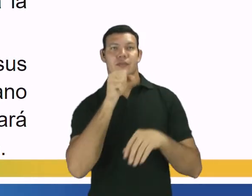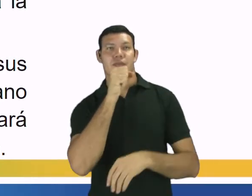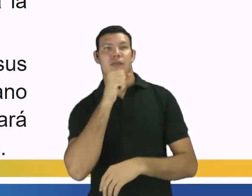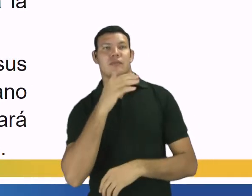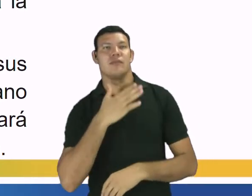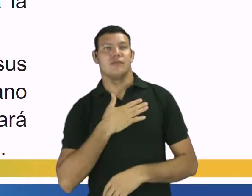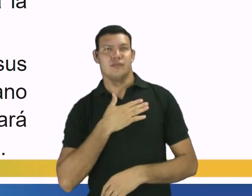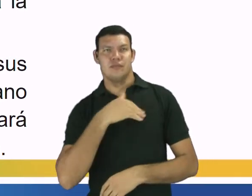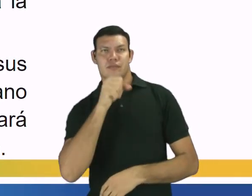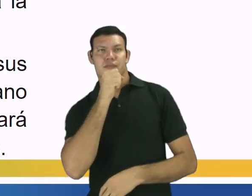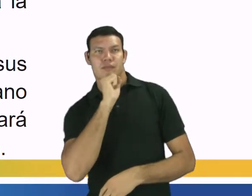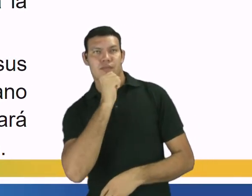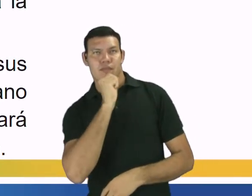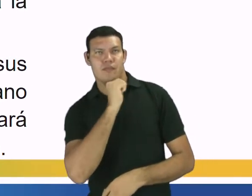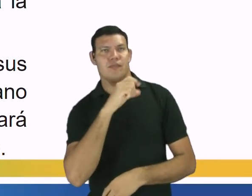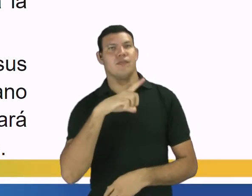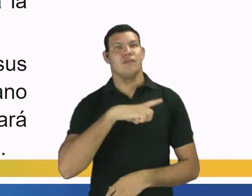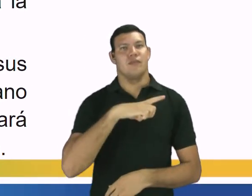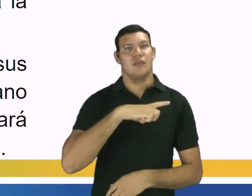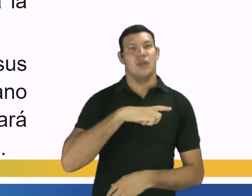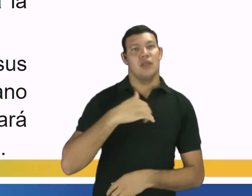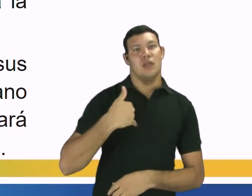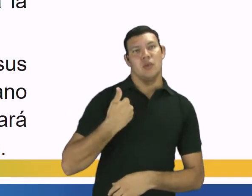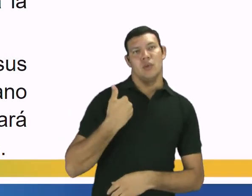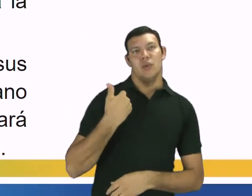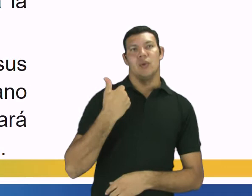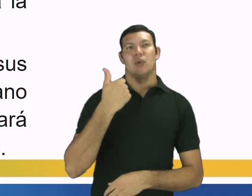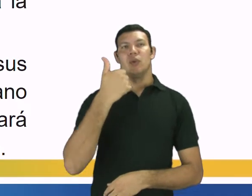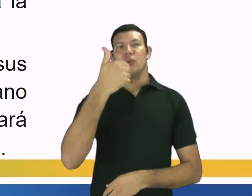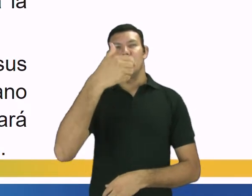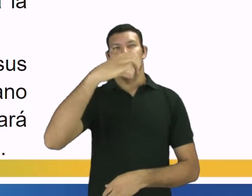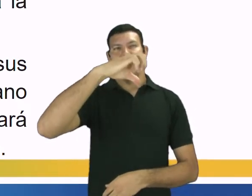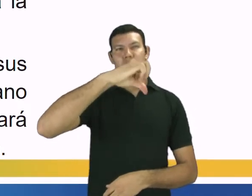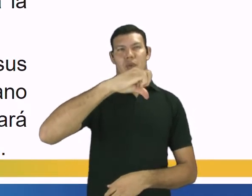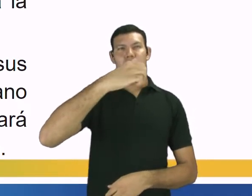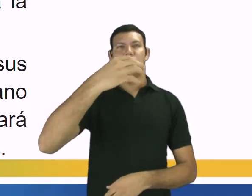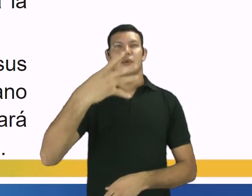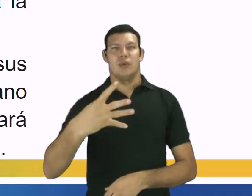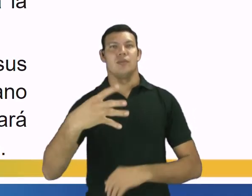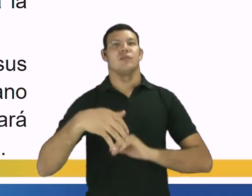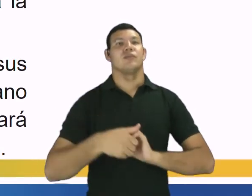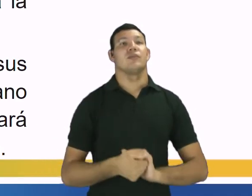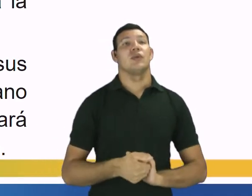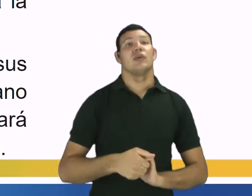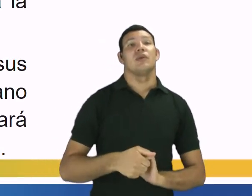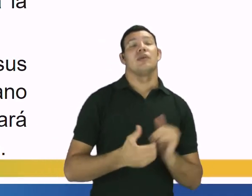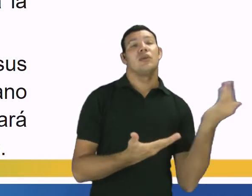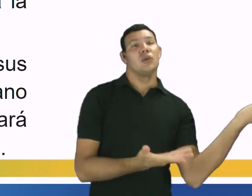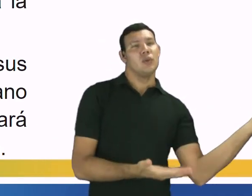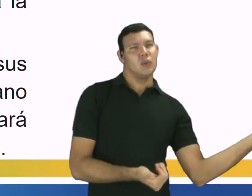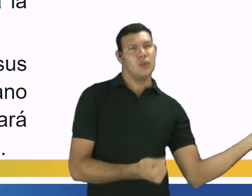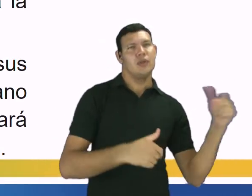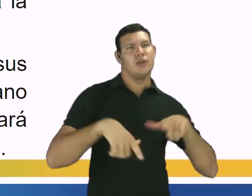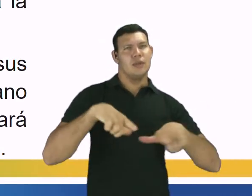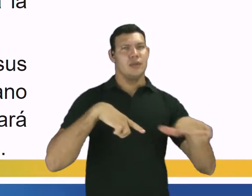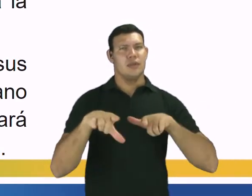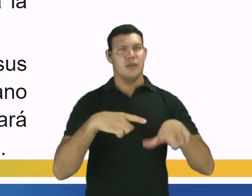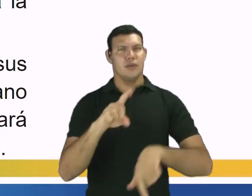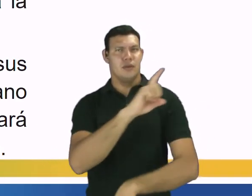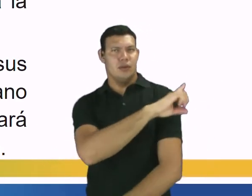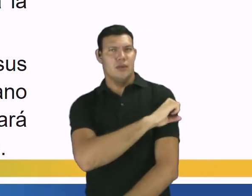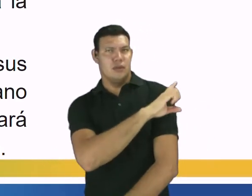com a mão. Por las mañanas, sale a dar um passeio com suas amigas e por las tardes ve la